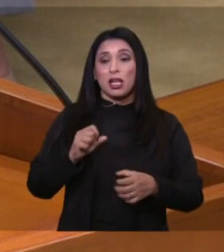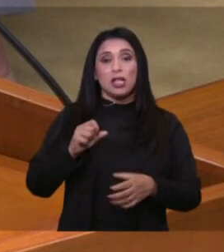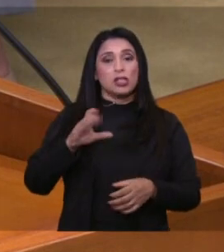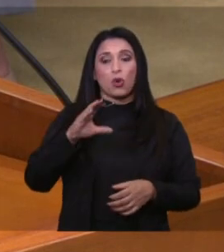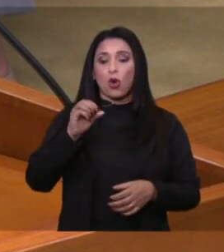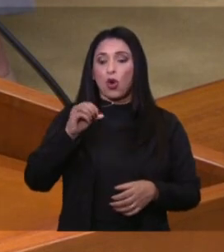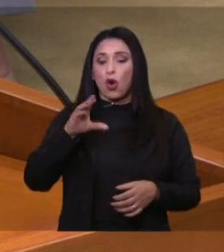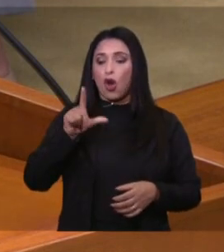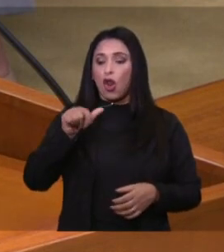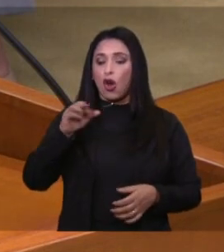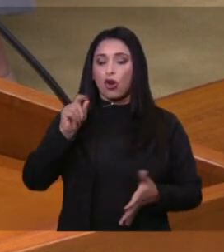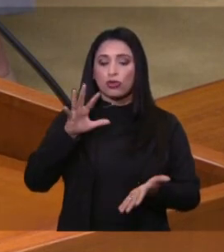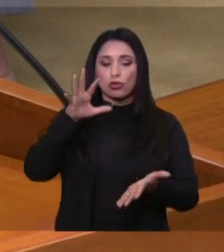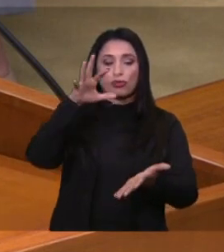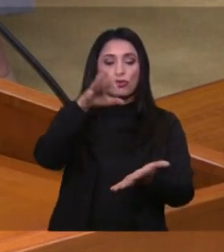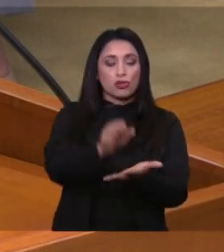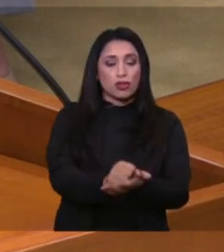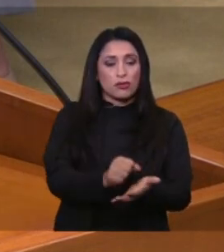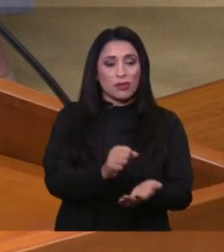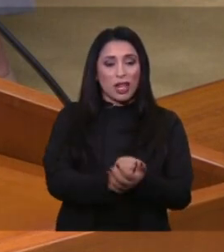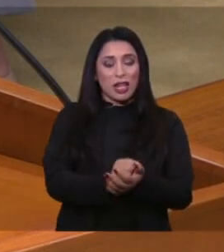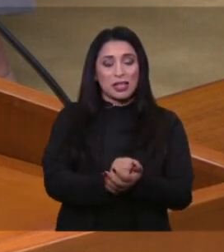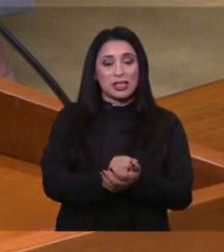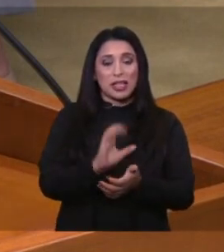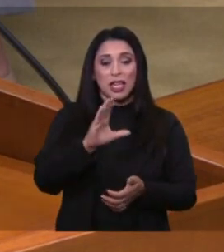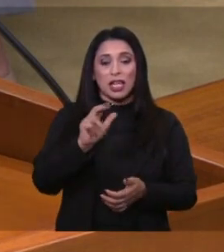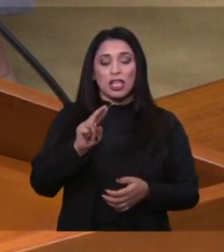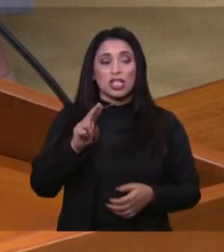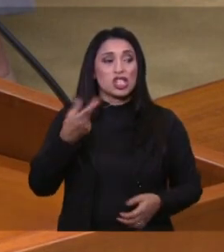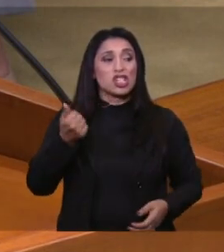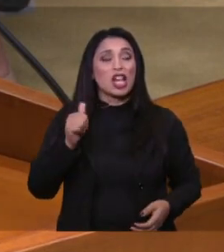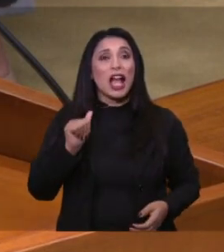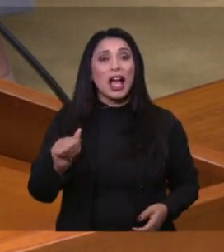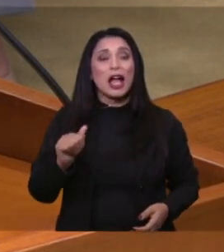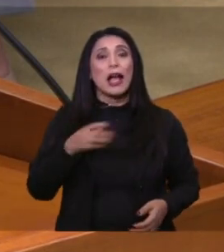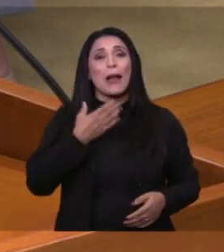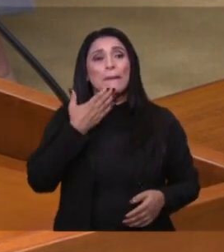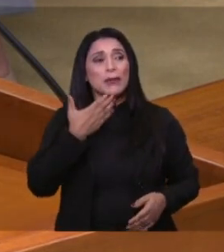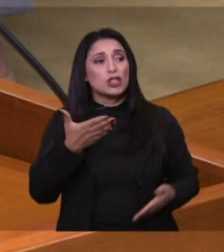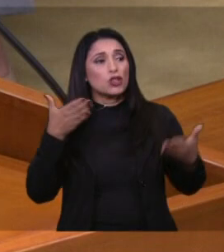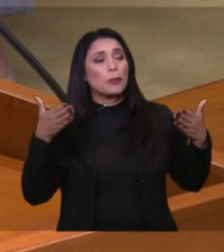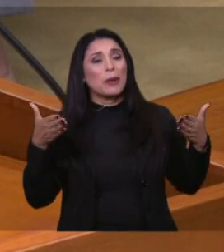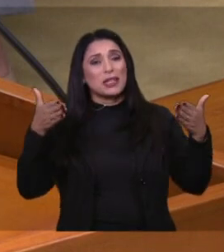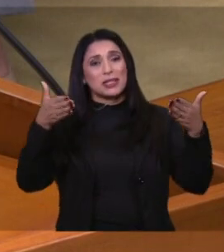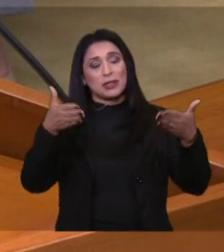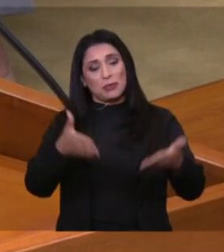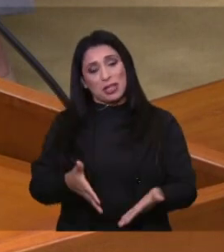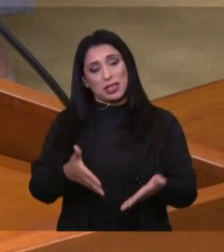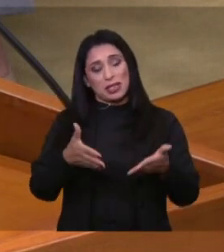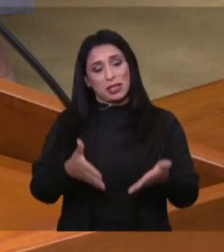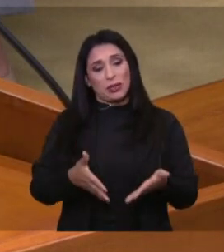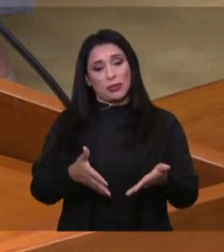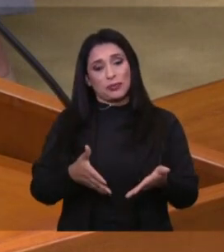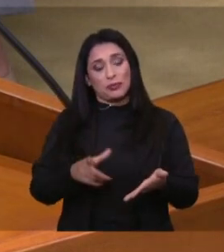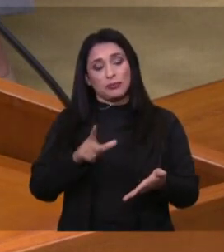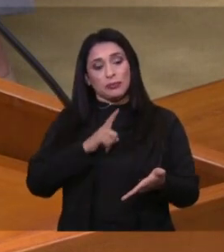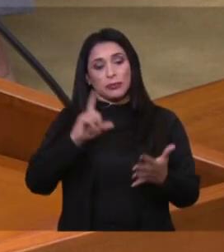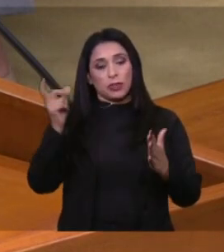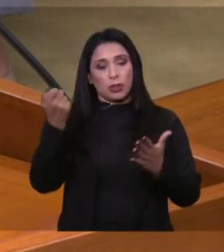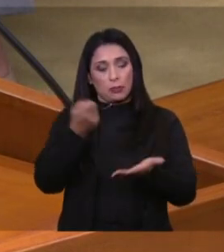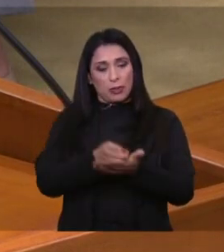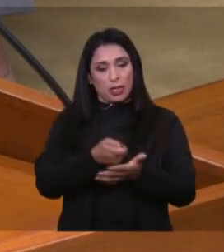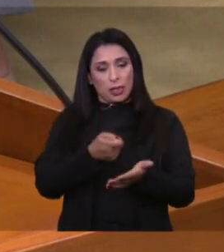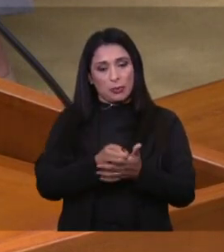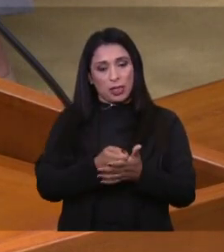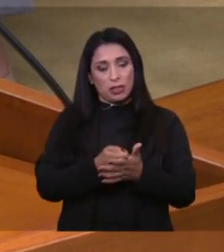tivessem arremessado ao mar os sacos de chá pedindo participação popular na tributação. Não